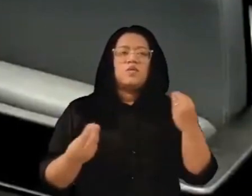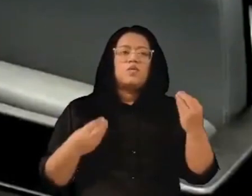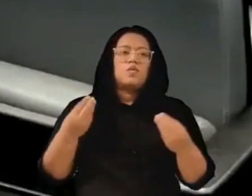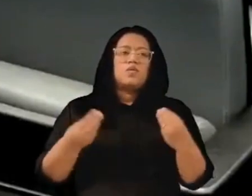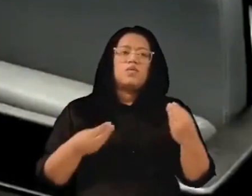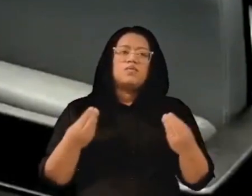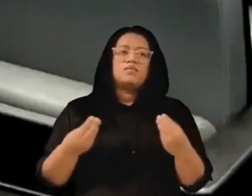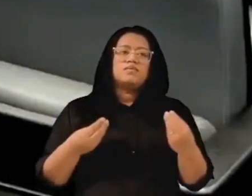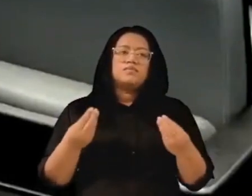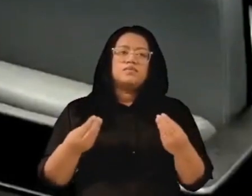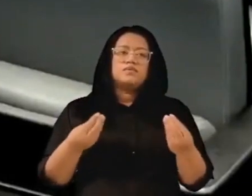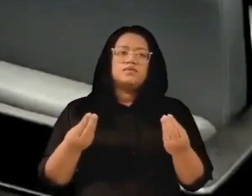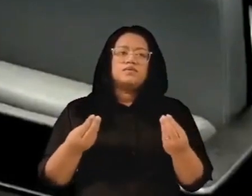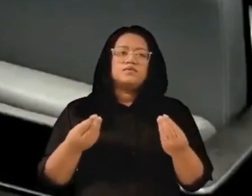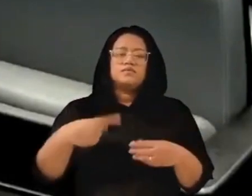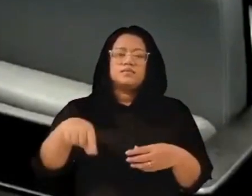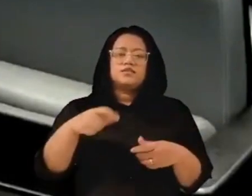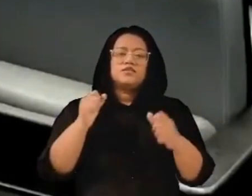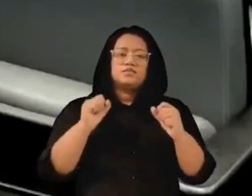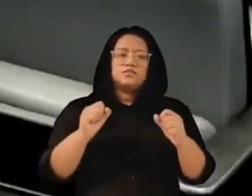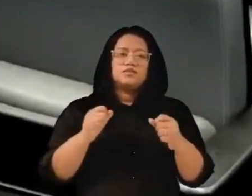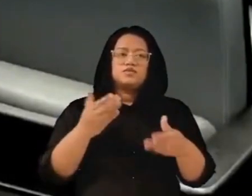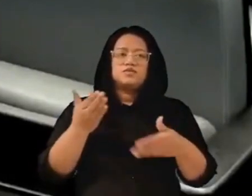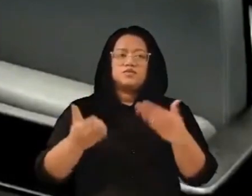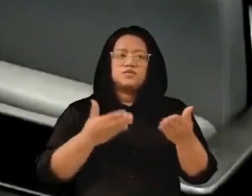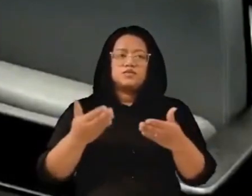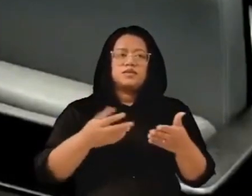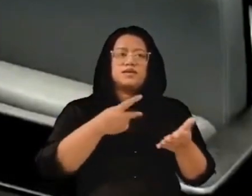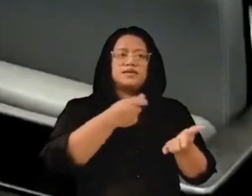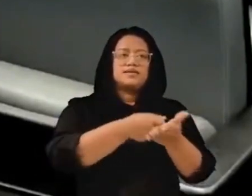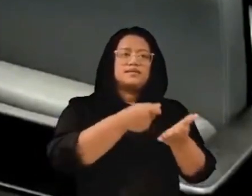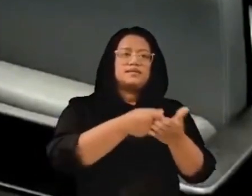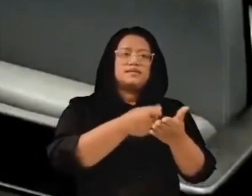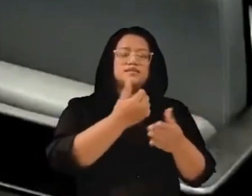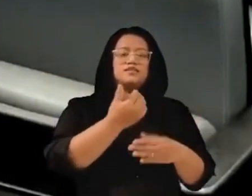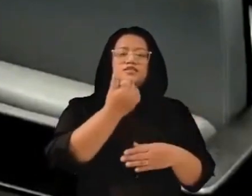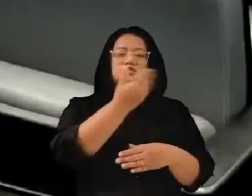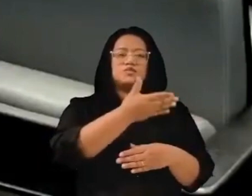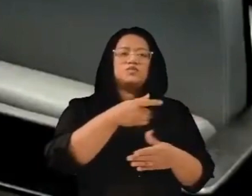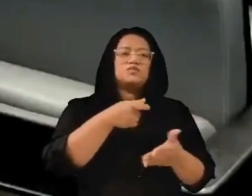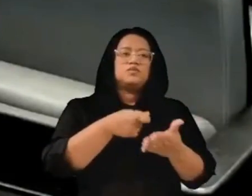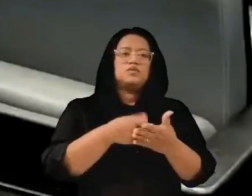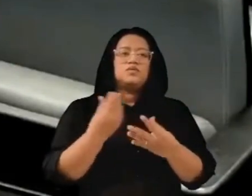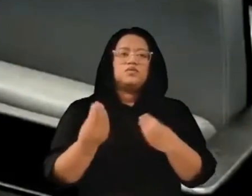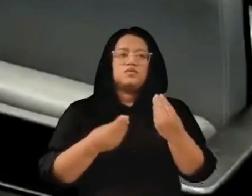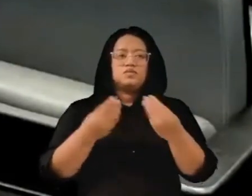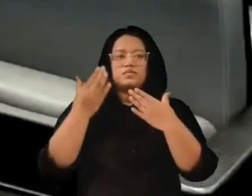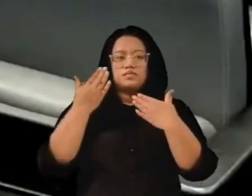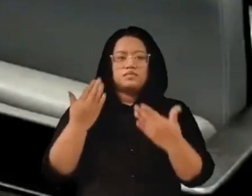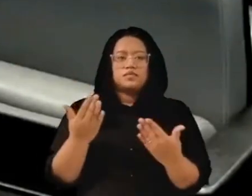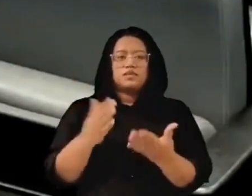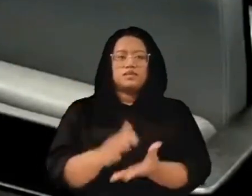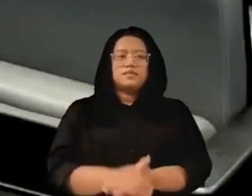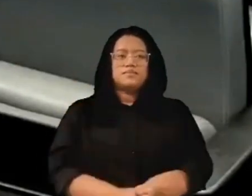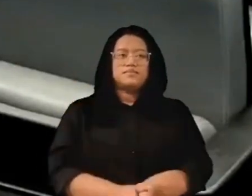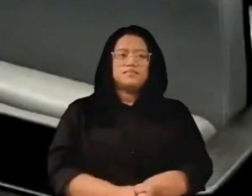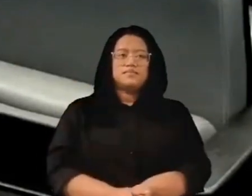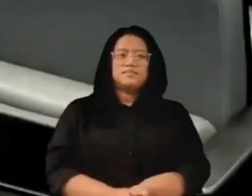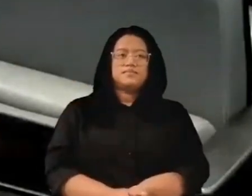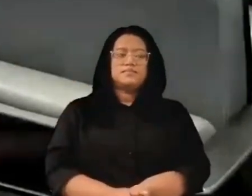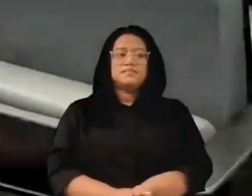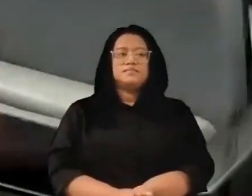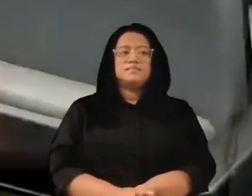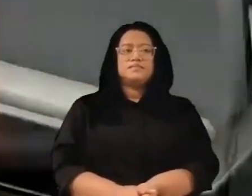Como que a gente pode cuidar do lado de cá e exigir o cuidado do outro lado do rio? Muito obrigada. A doutora Caroline aperta um botão